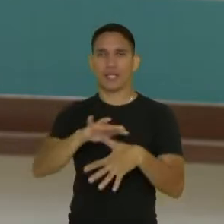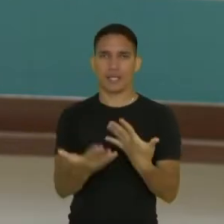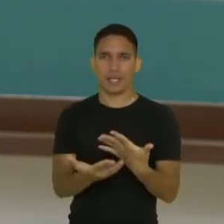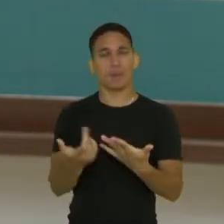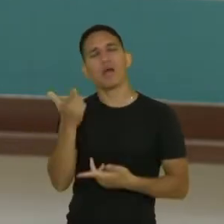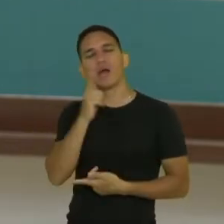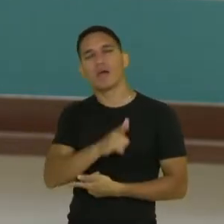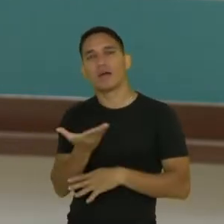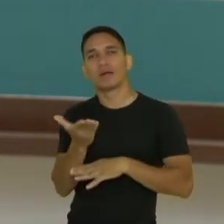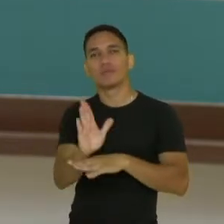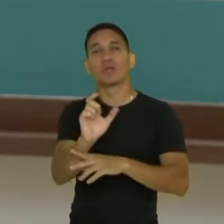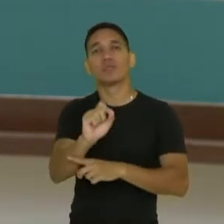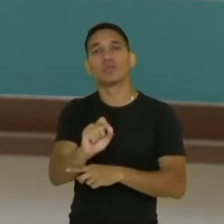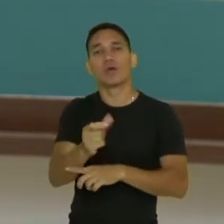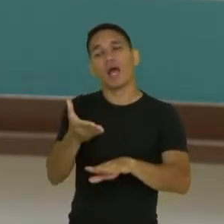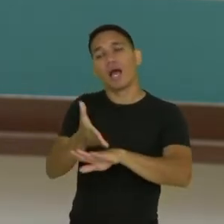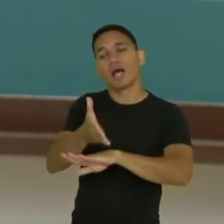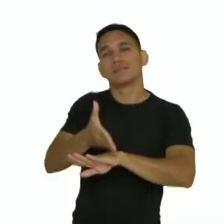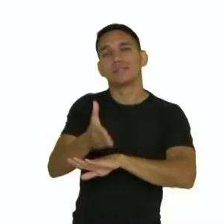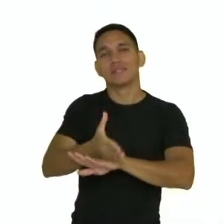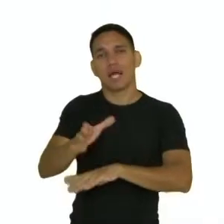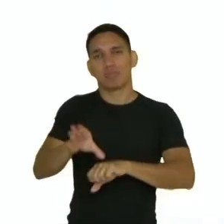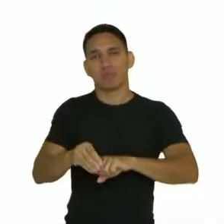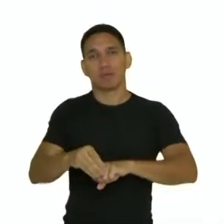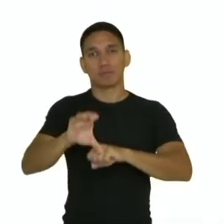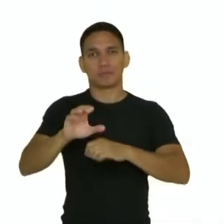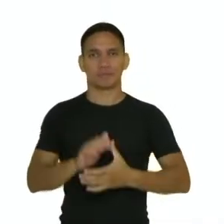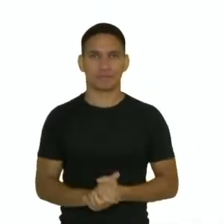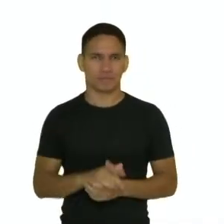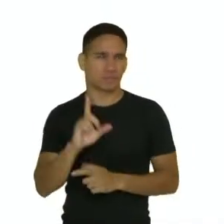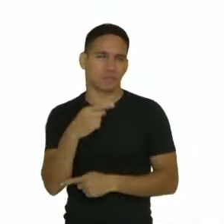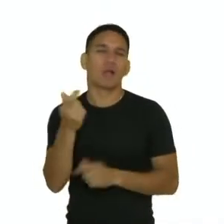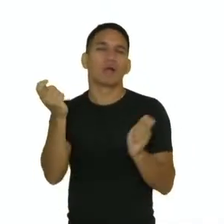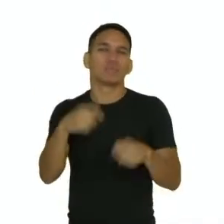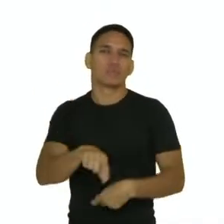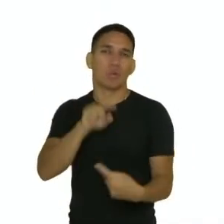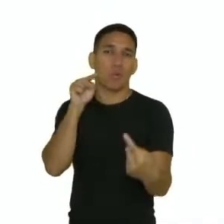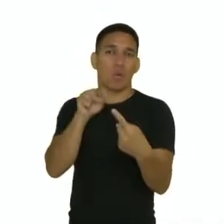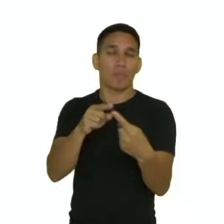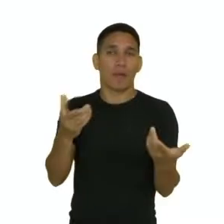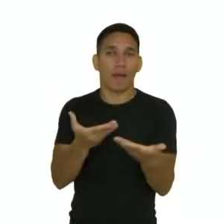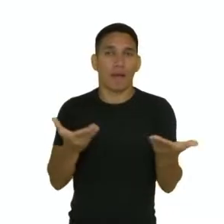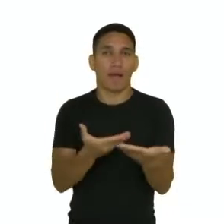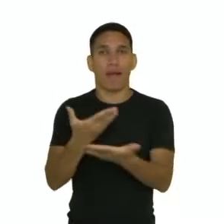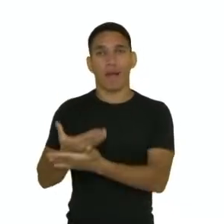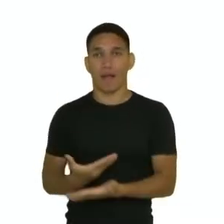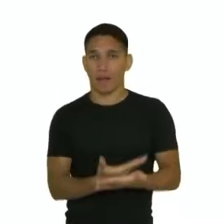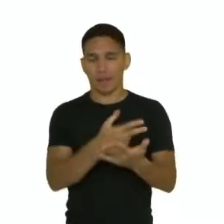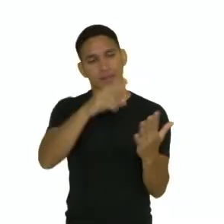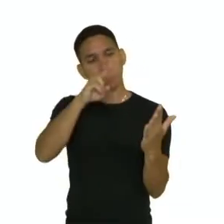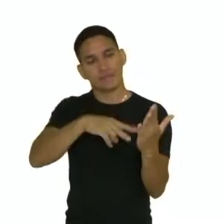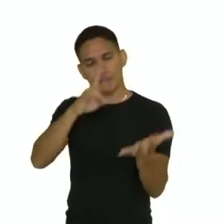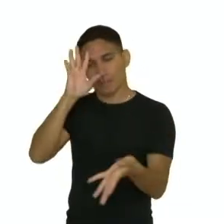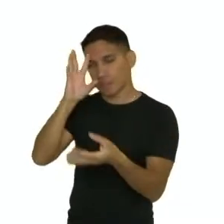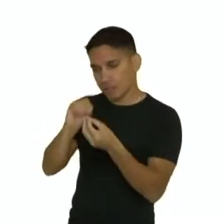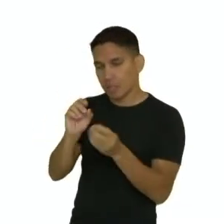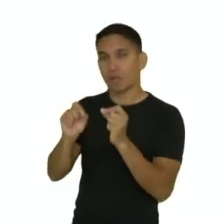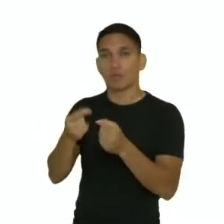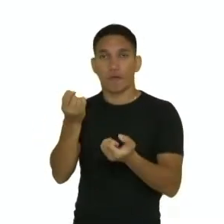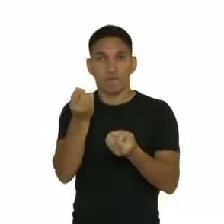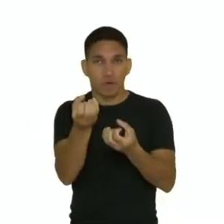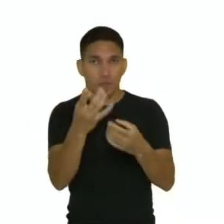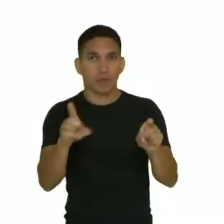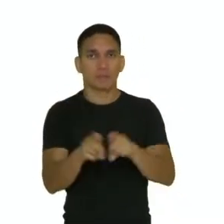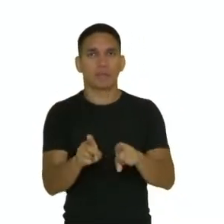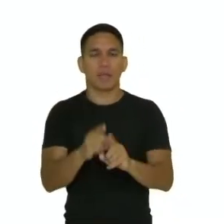vamos ver aqui o que elaboramos para hoje. Temos aqui como objetivos dessa aula ler e interpretar notícias, identificar o